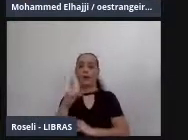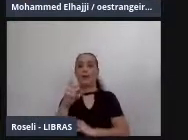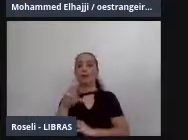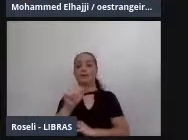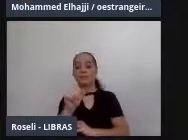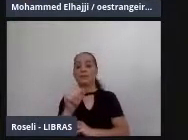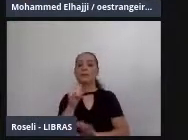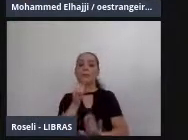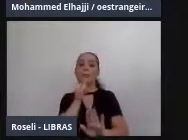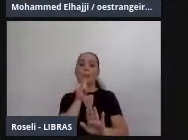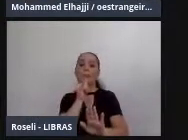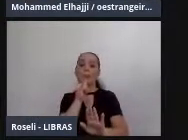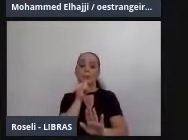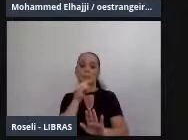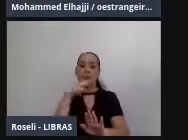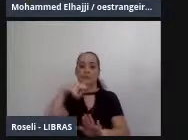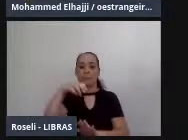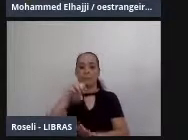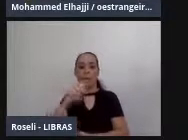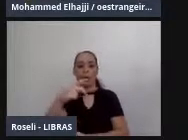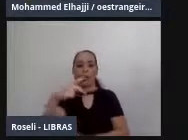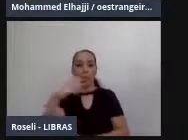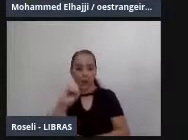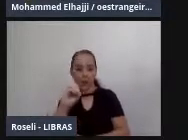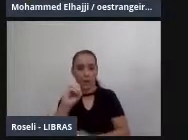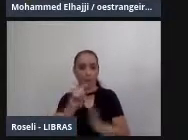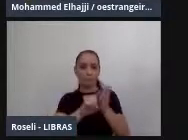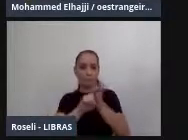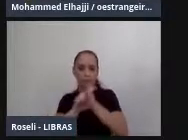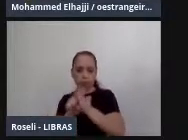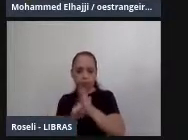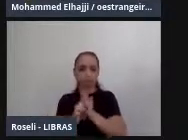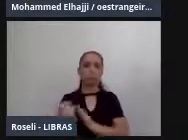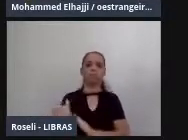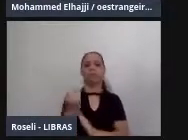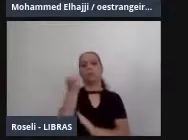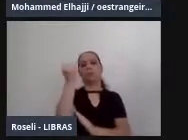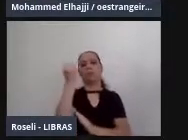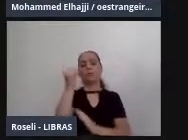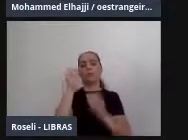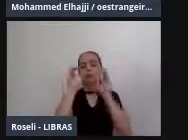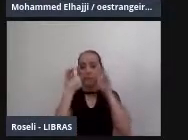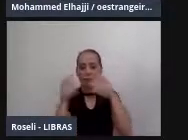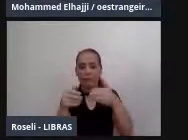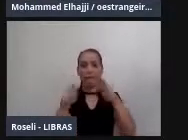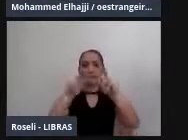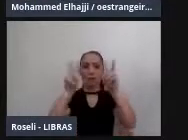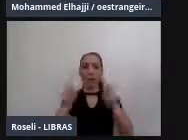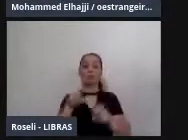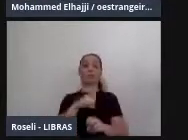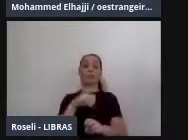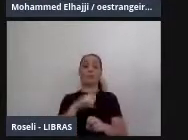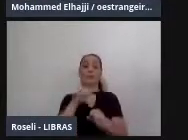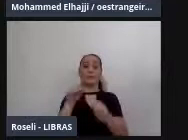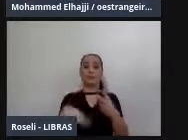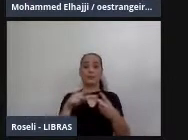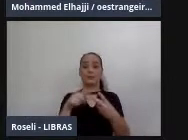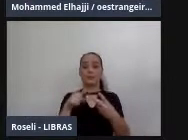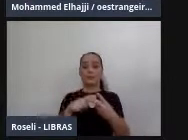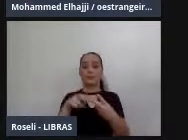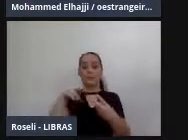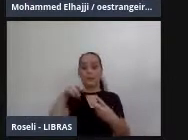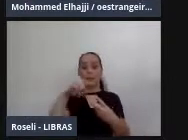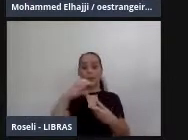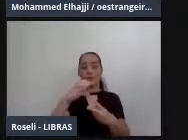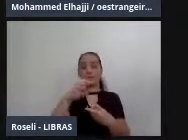o NEPO, que tem pesquisas bastante relevantes voltadas a esse tema. Eu destaco também o CEMI. Então, assim,